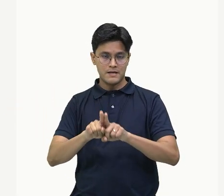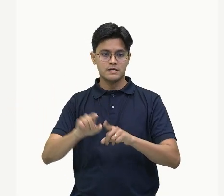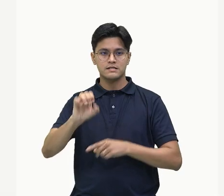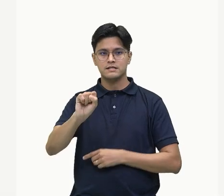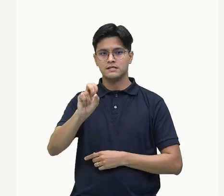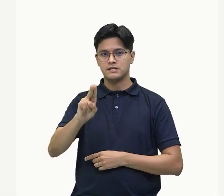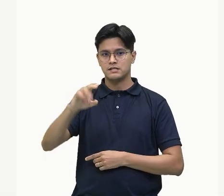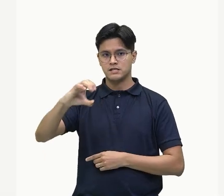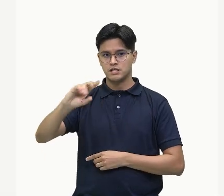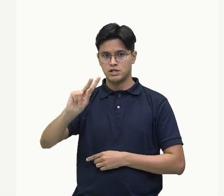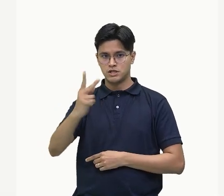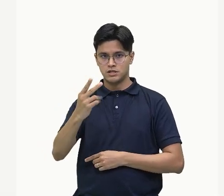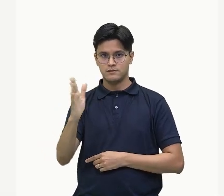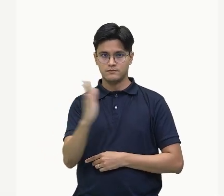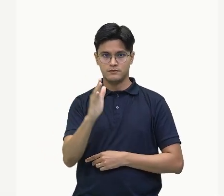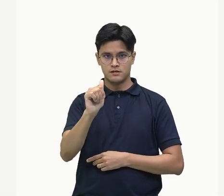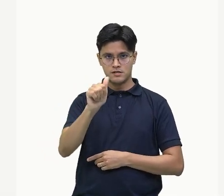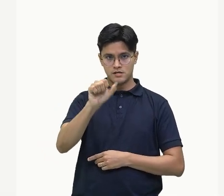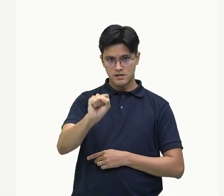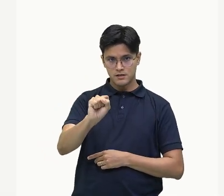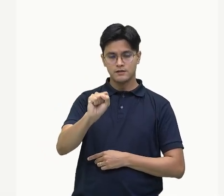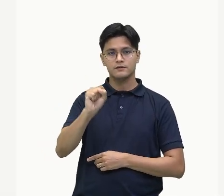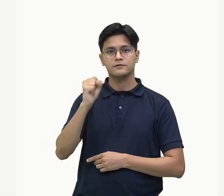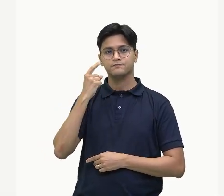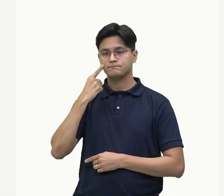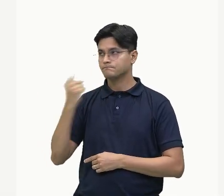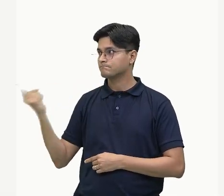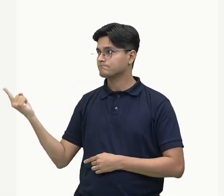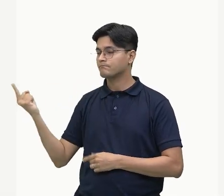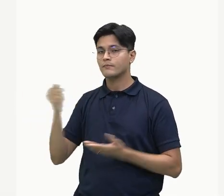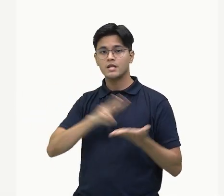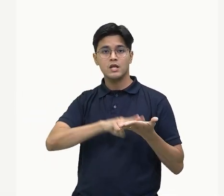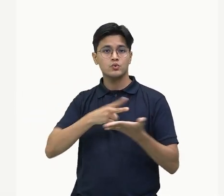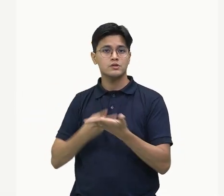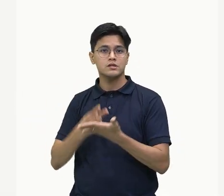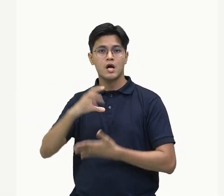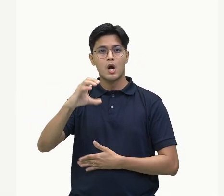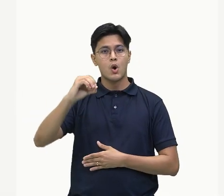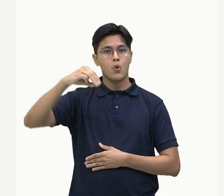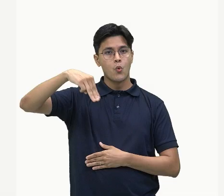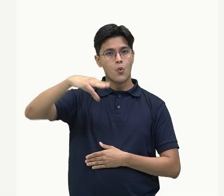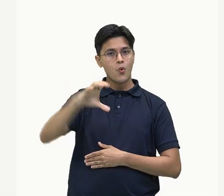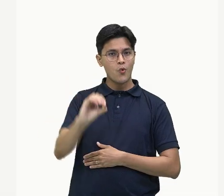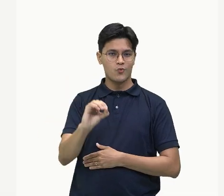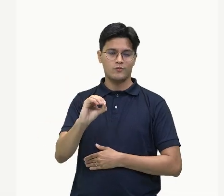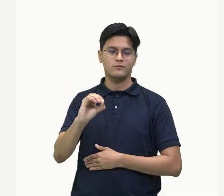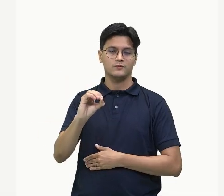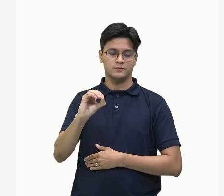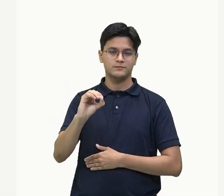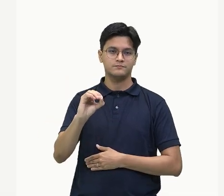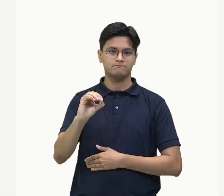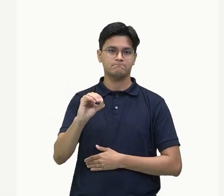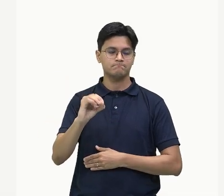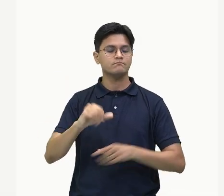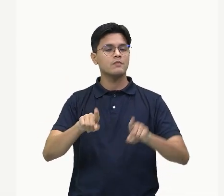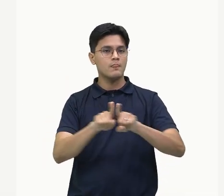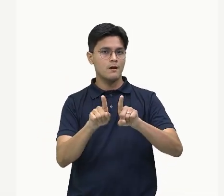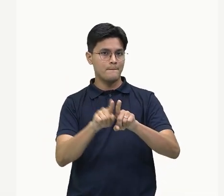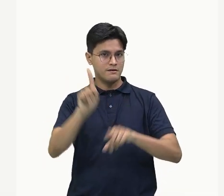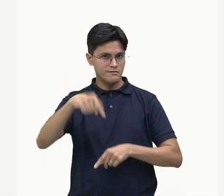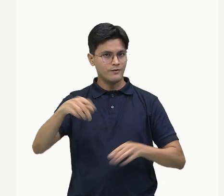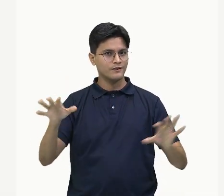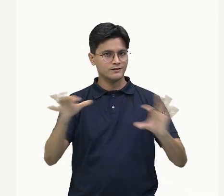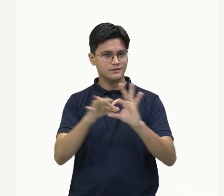mais de uma palavra aqui, né, gente? Mas ela significa como. Such as significa como. Também é um